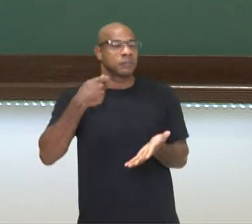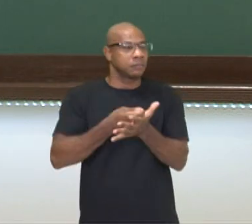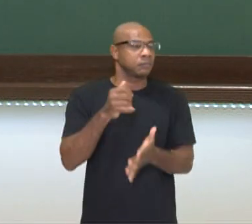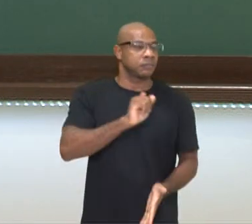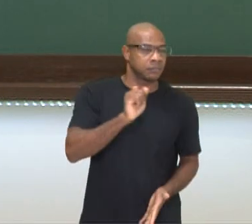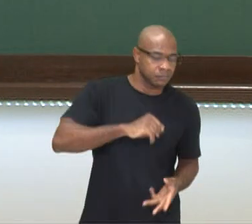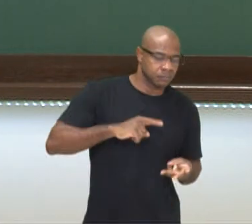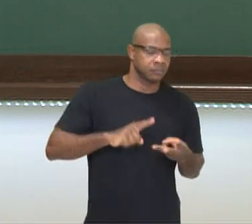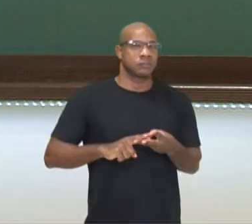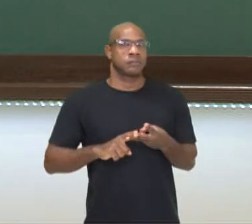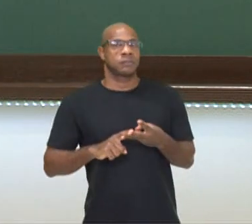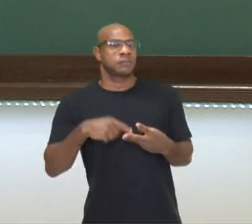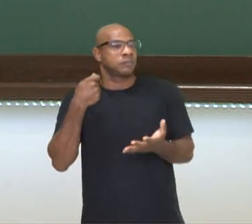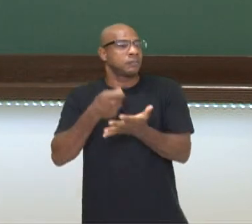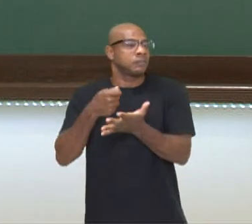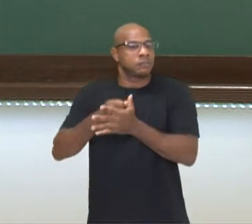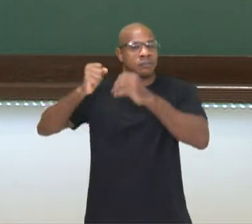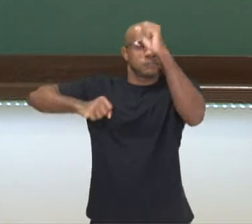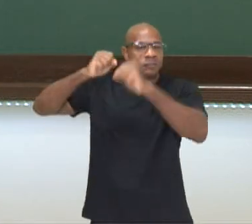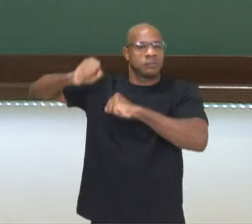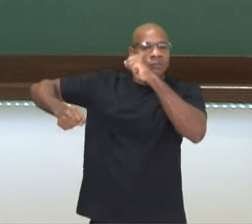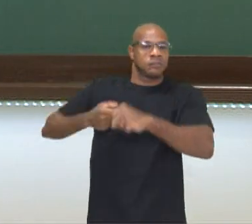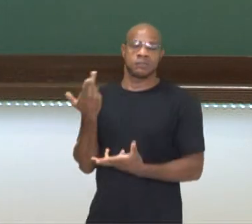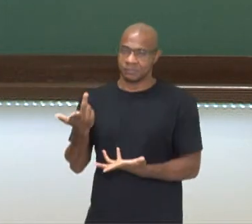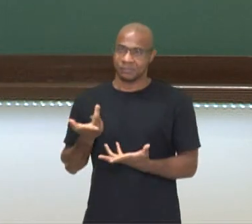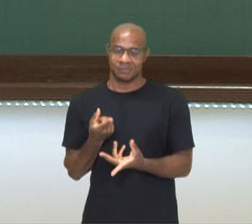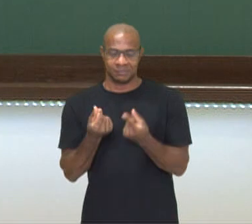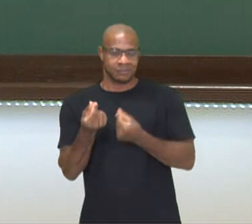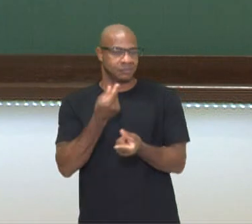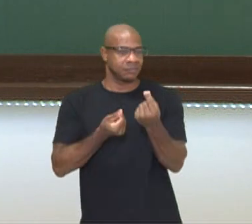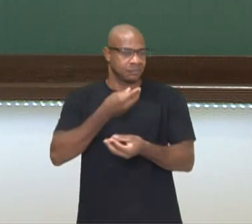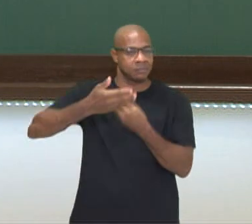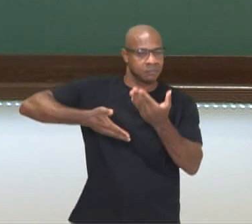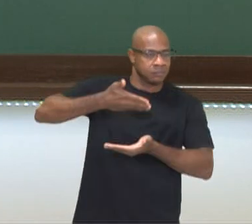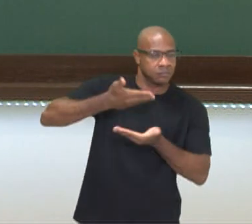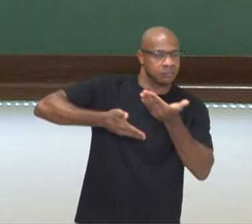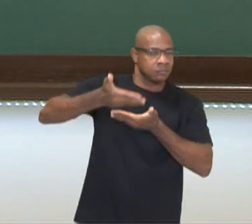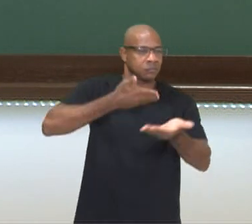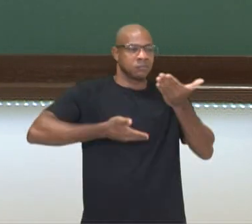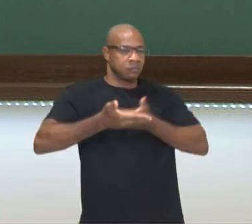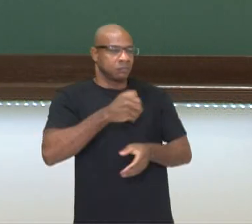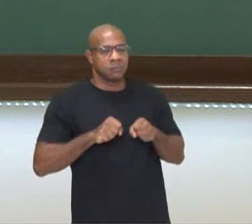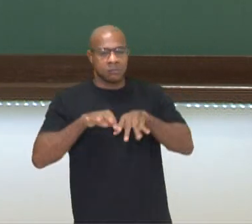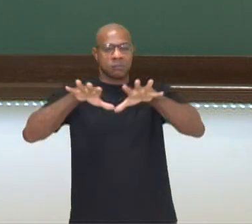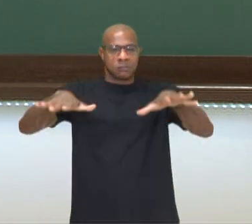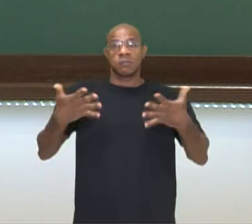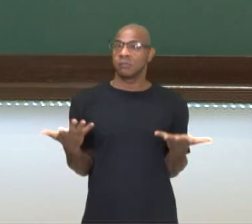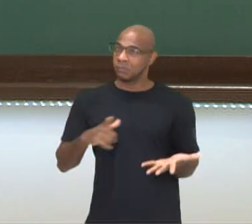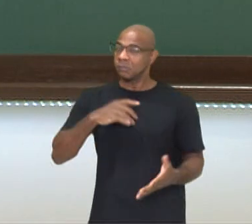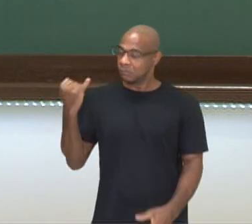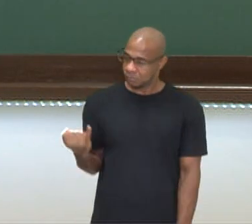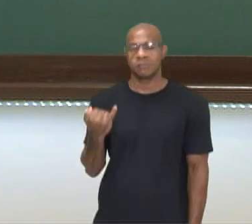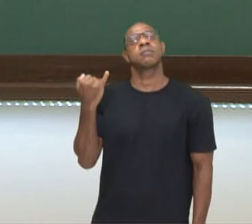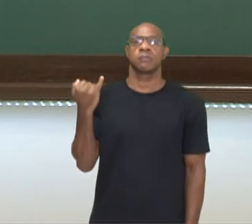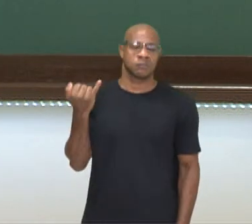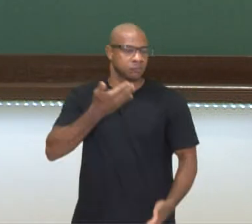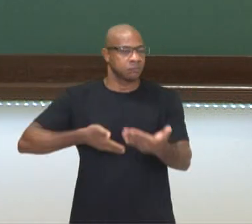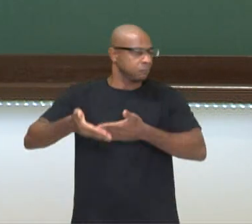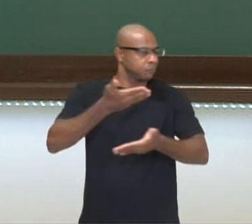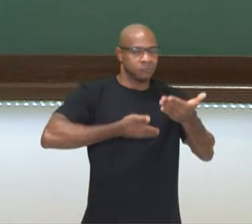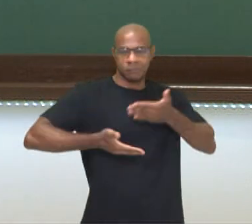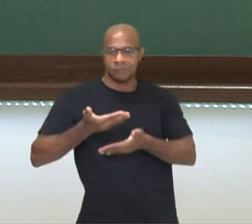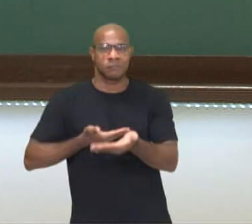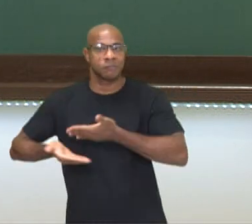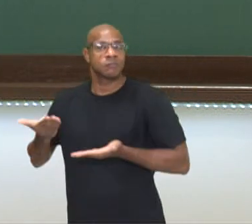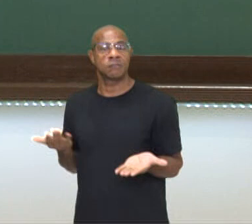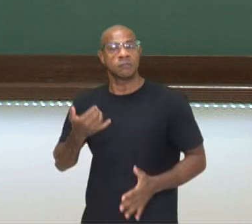tem fornecedores, gira toda uma economia ao redor disso, que é muito importante para que o país todo funcione. Então é